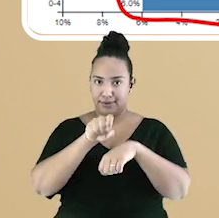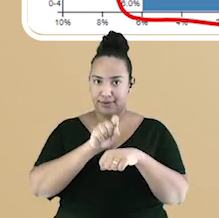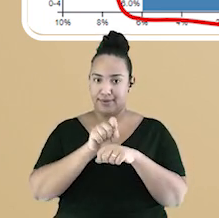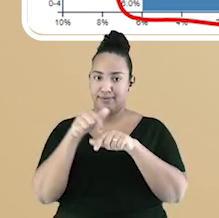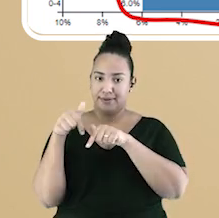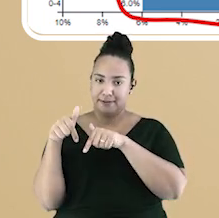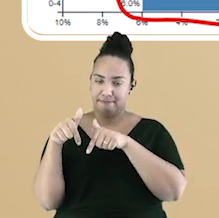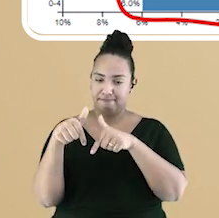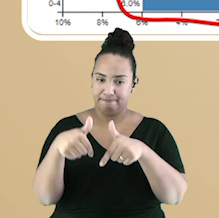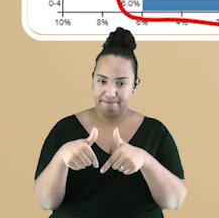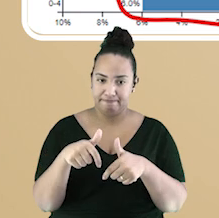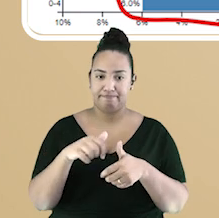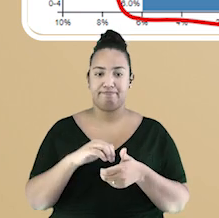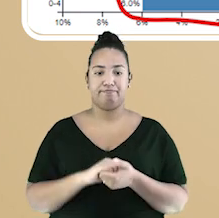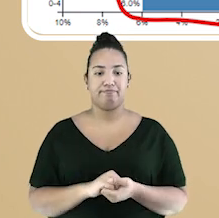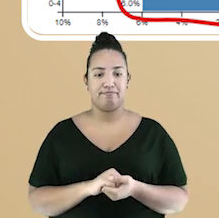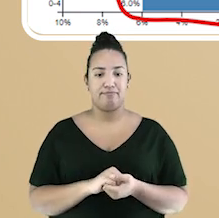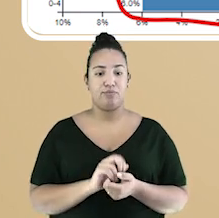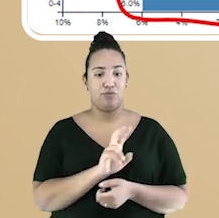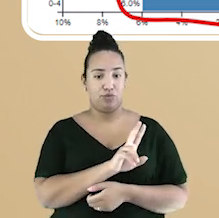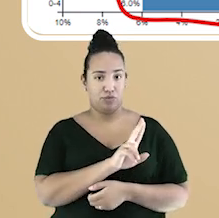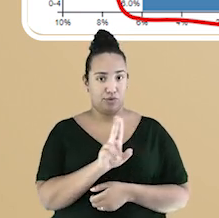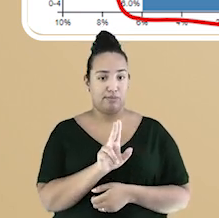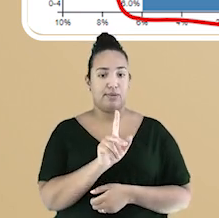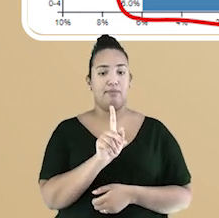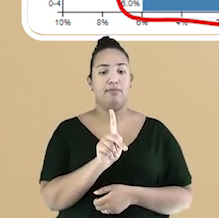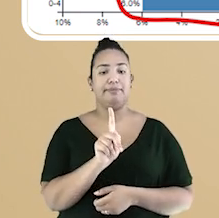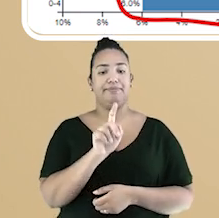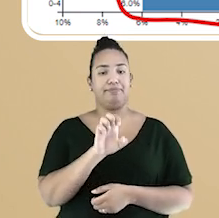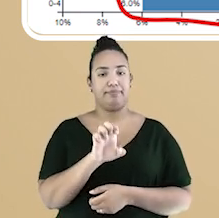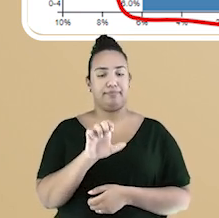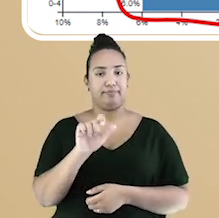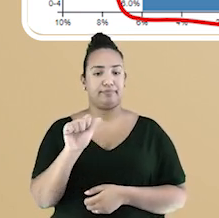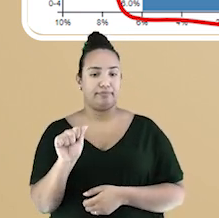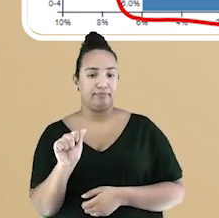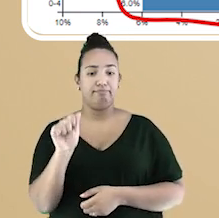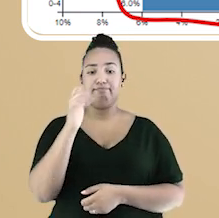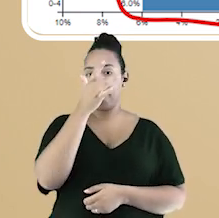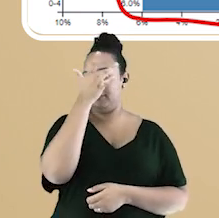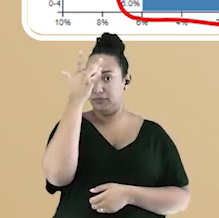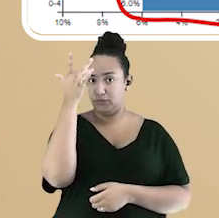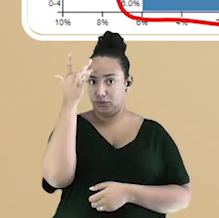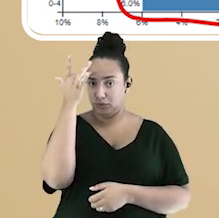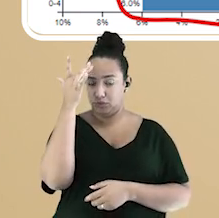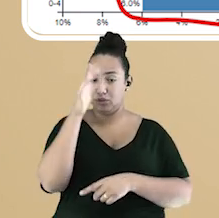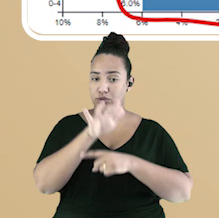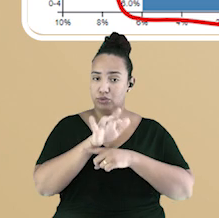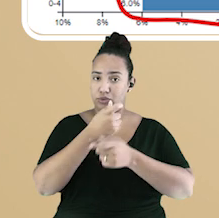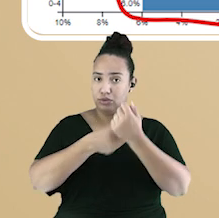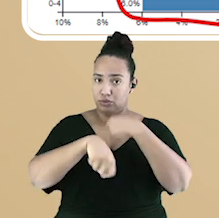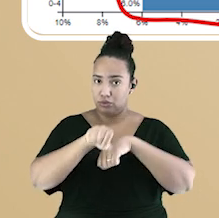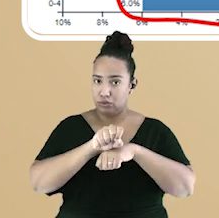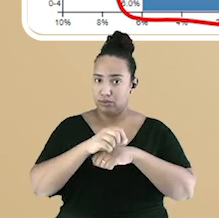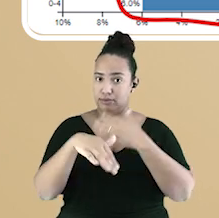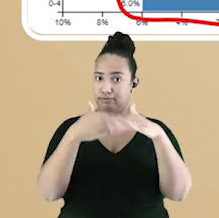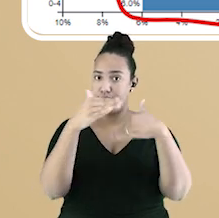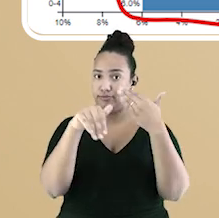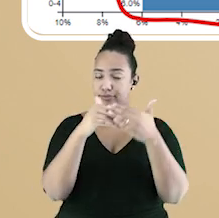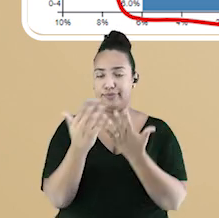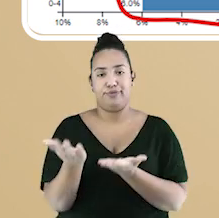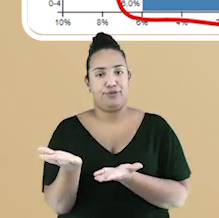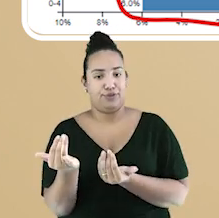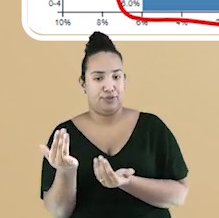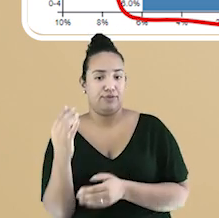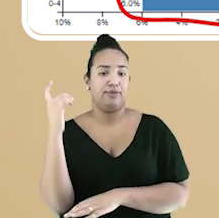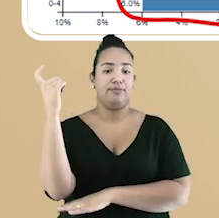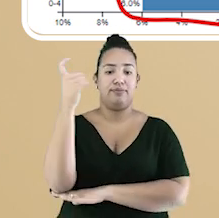população economicamente ativa, chamada PEA, que são as pessoas que movimentam a economia, os jovens e